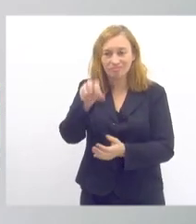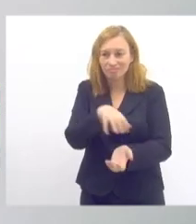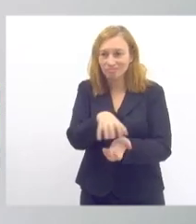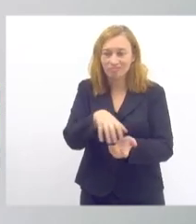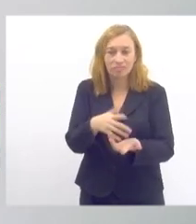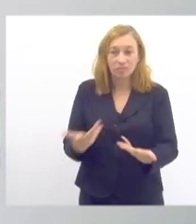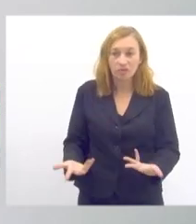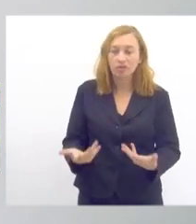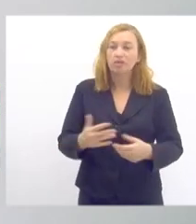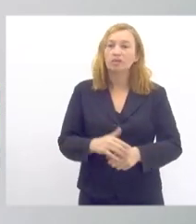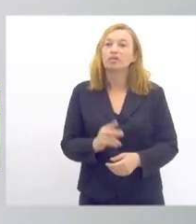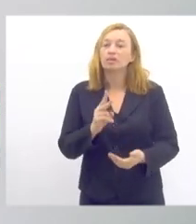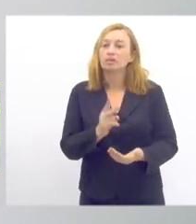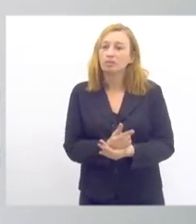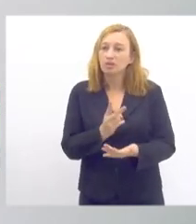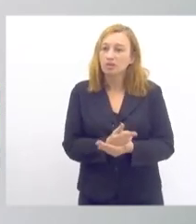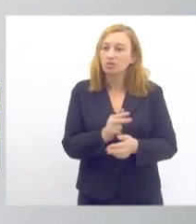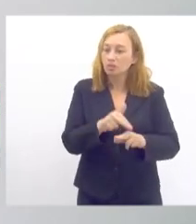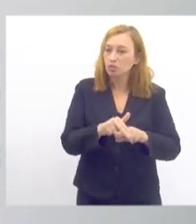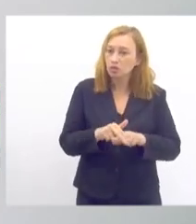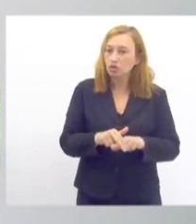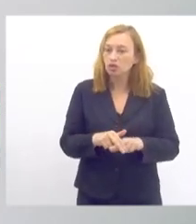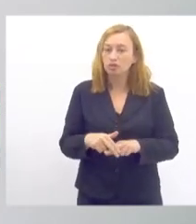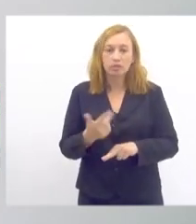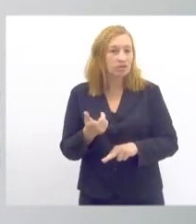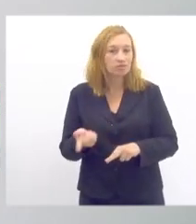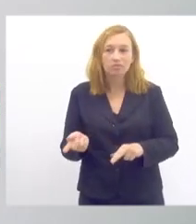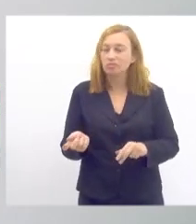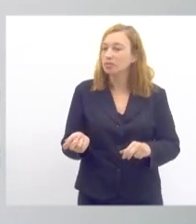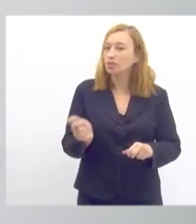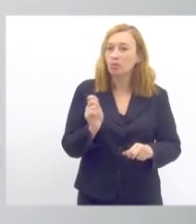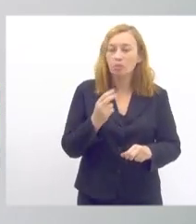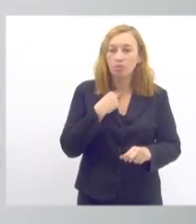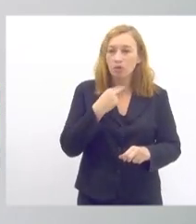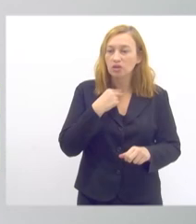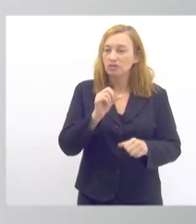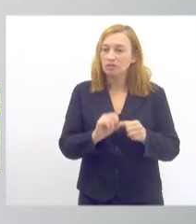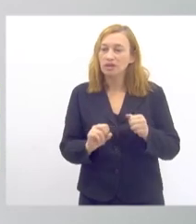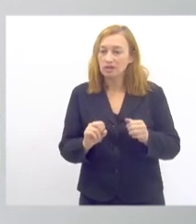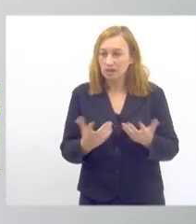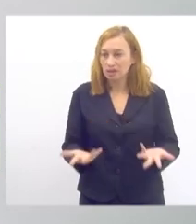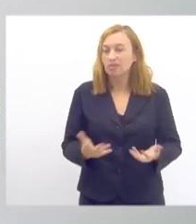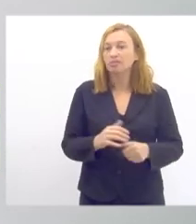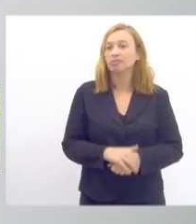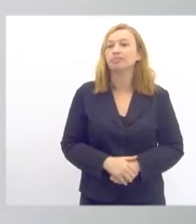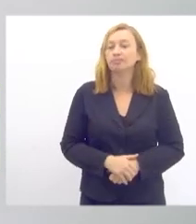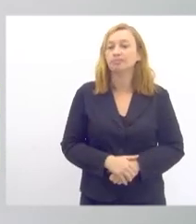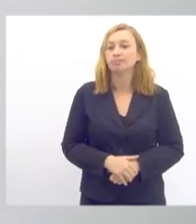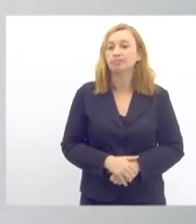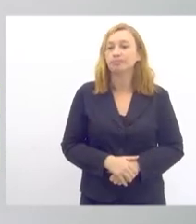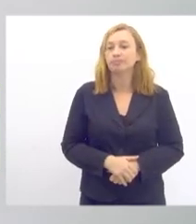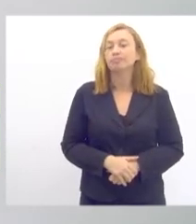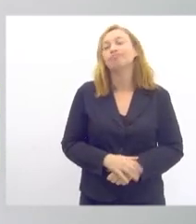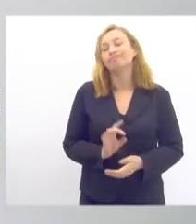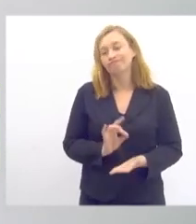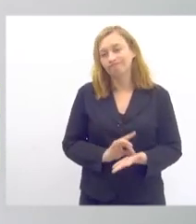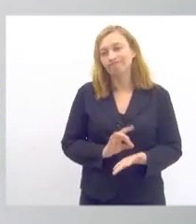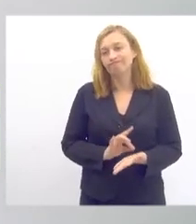tendo na decisão que levou à greve a previsão de que ia se manter o funcionamento dos serviços essenciais. Isso